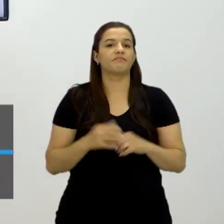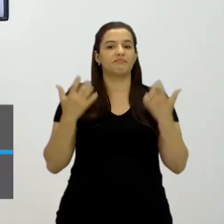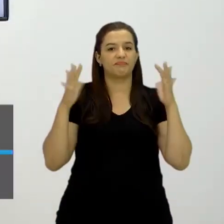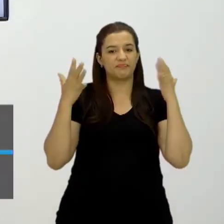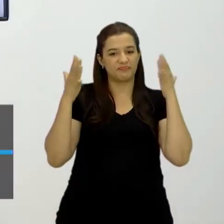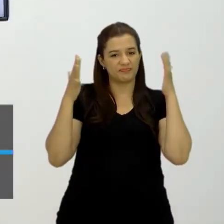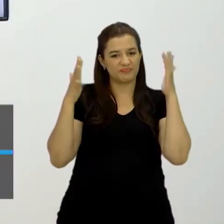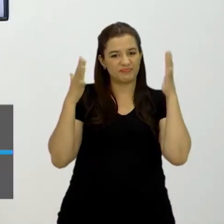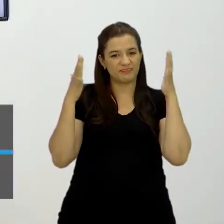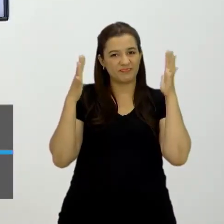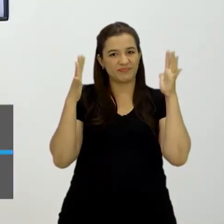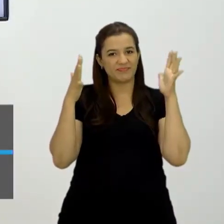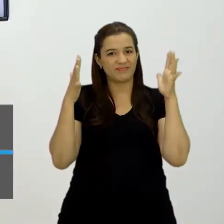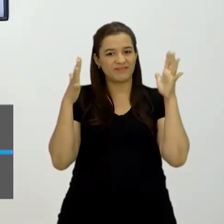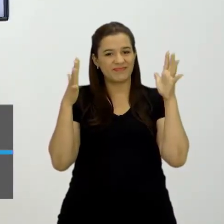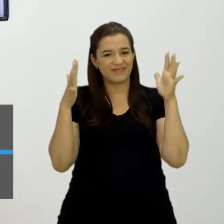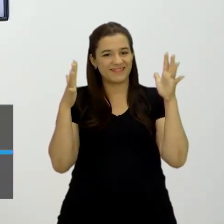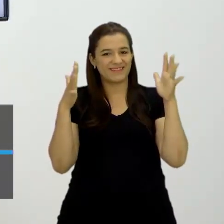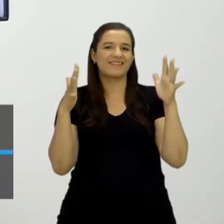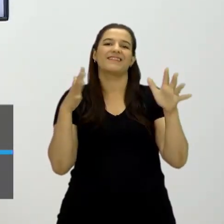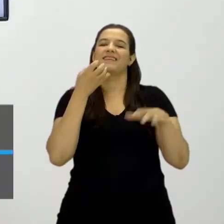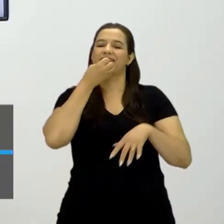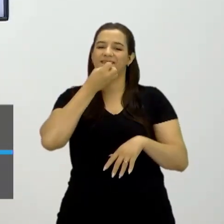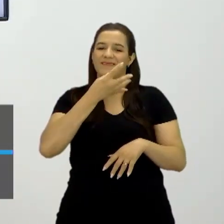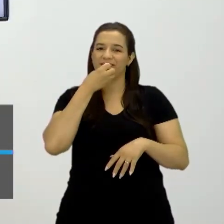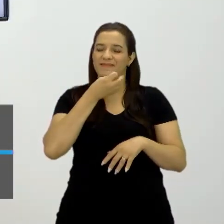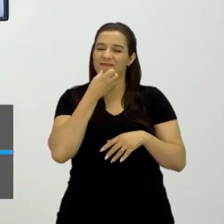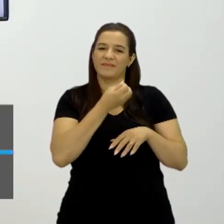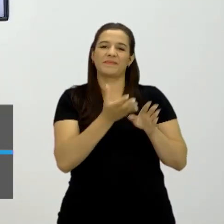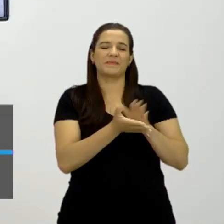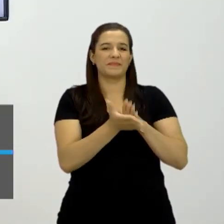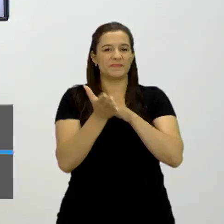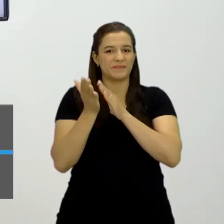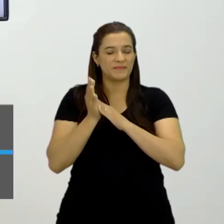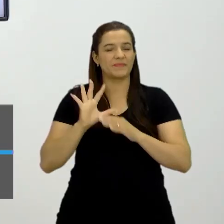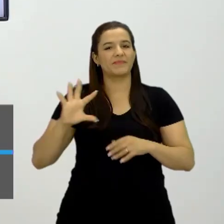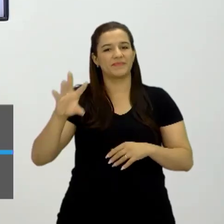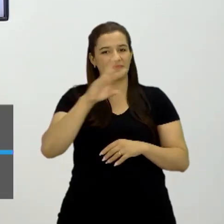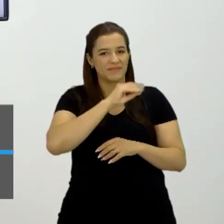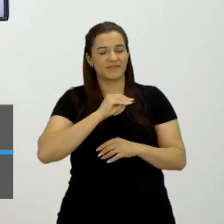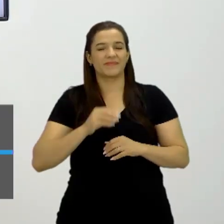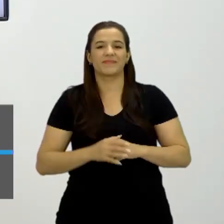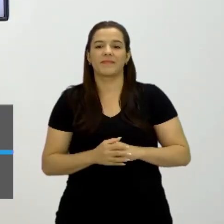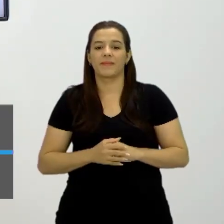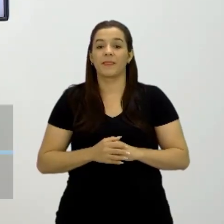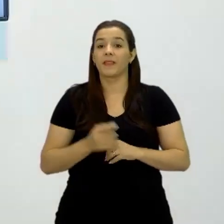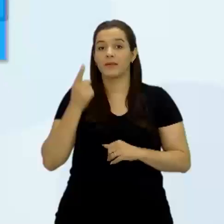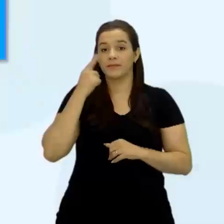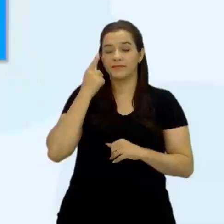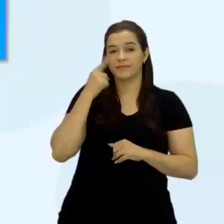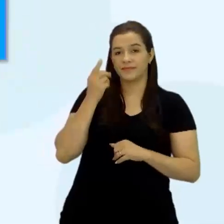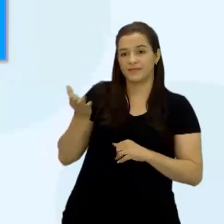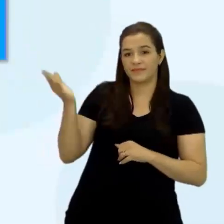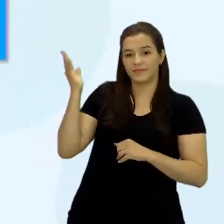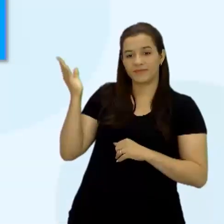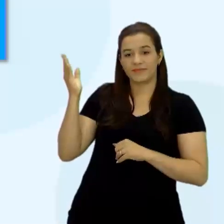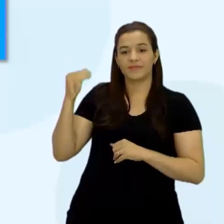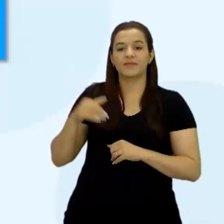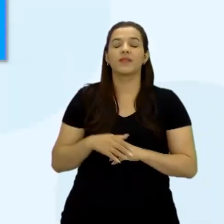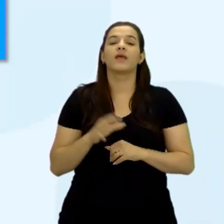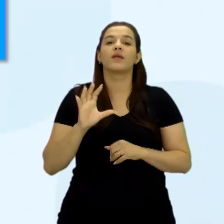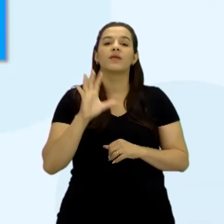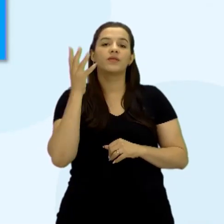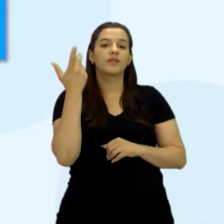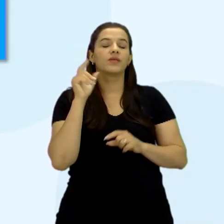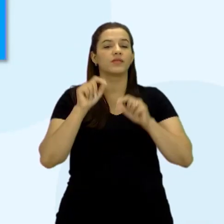Aê, olha aí, o pessoal já tá vendo aí, dando parabéns pra vocês aí, ó. Então, ó, De olho na telinha, o que que acontece aí, ó?